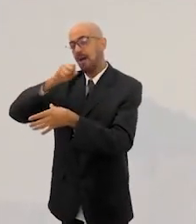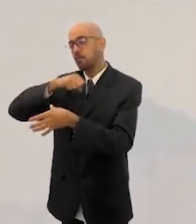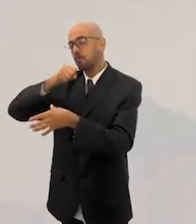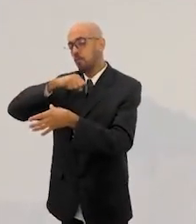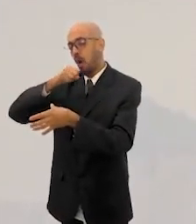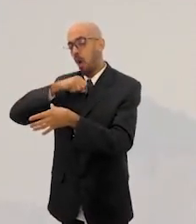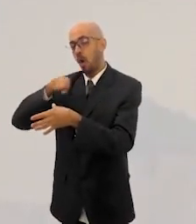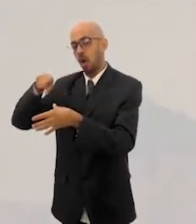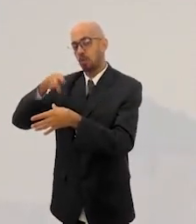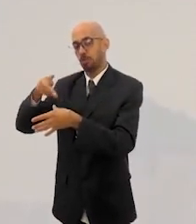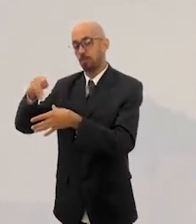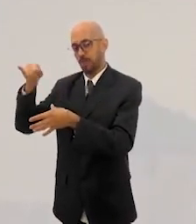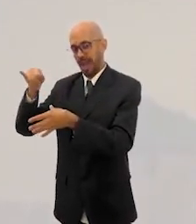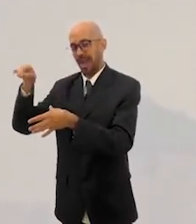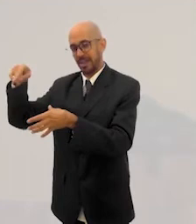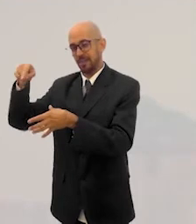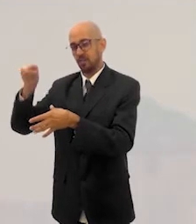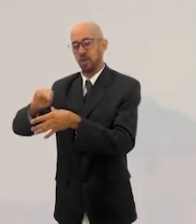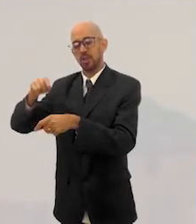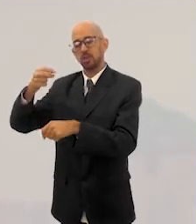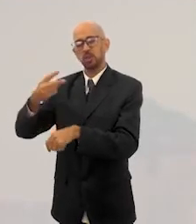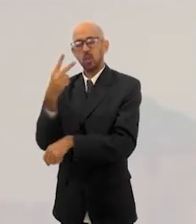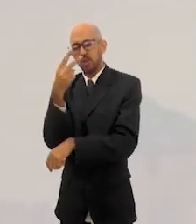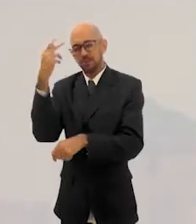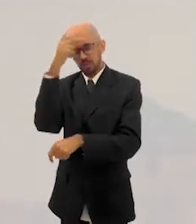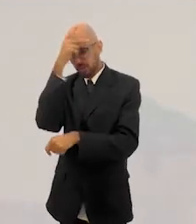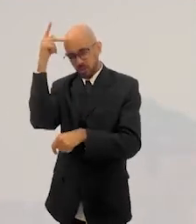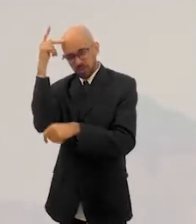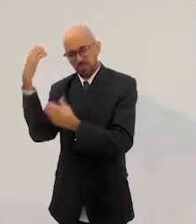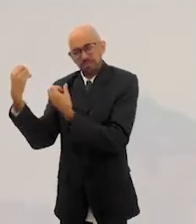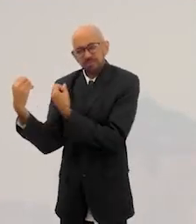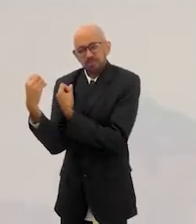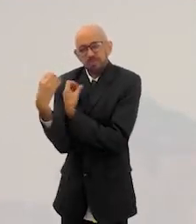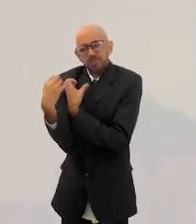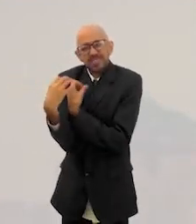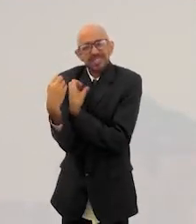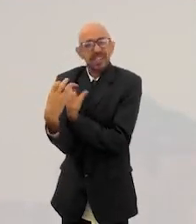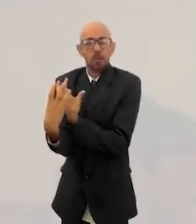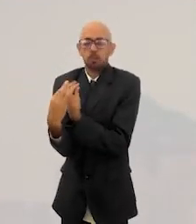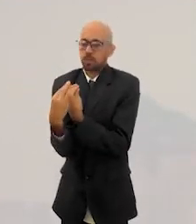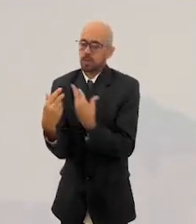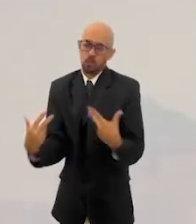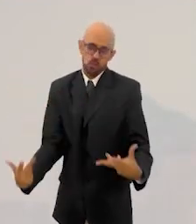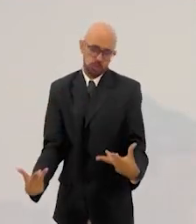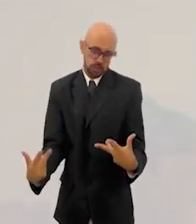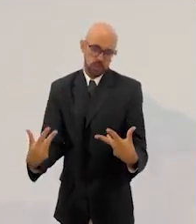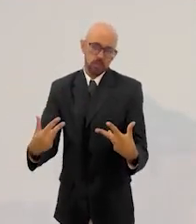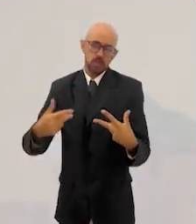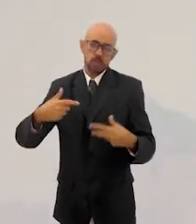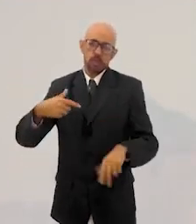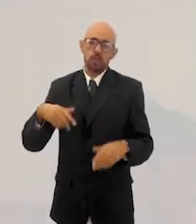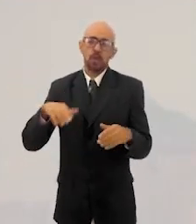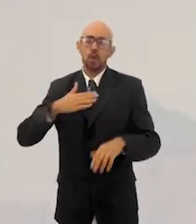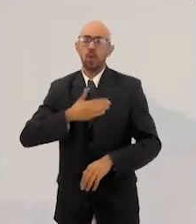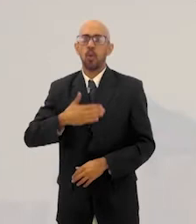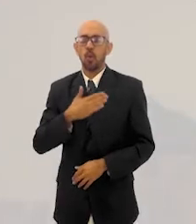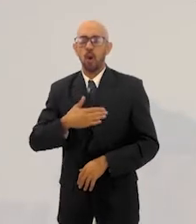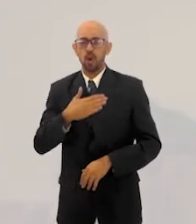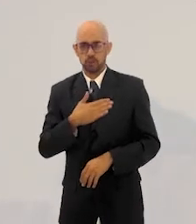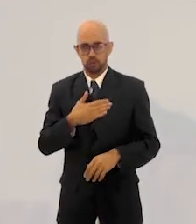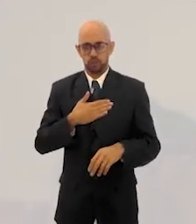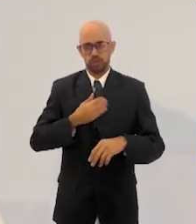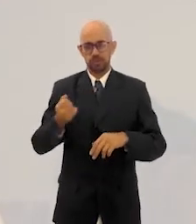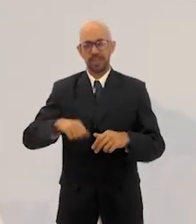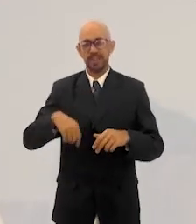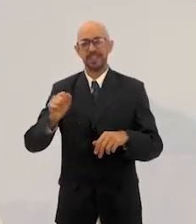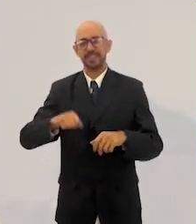foram muito, me ensinaram muito. Eu gosto muito dos